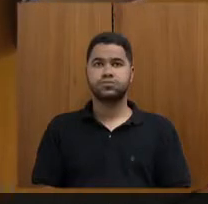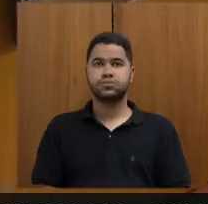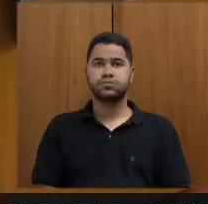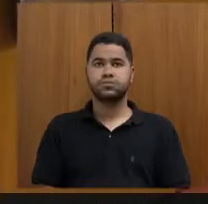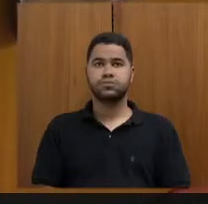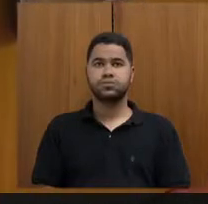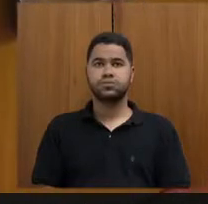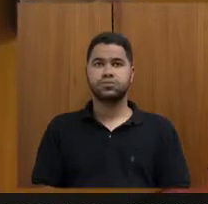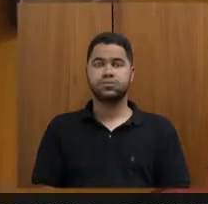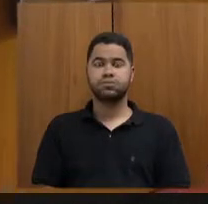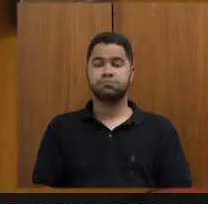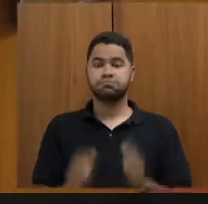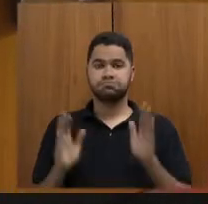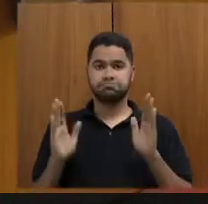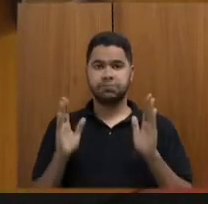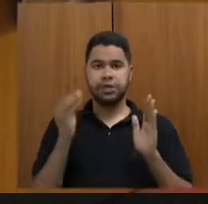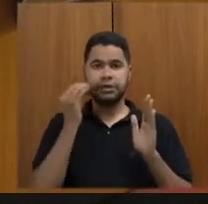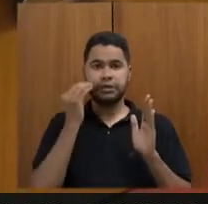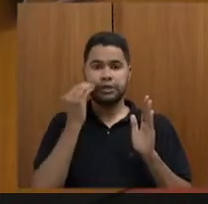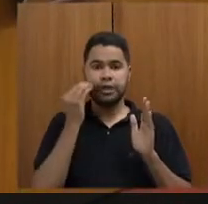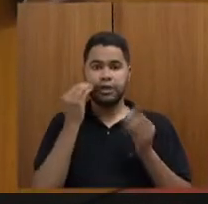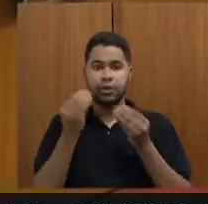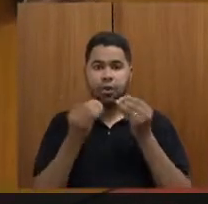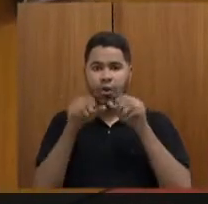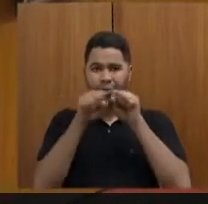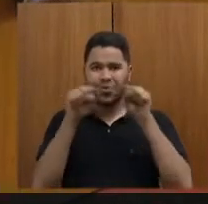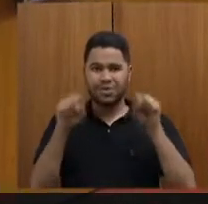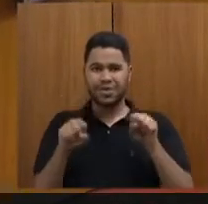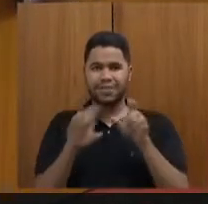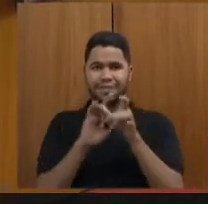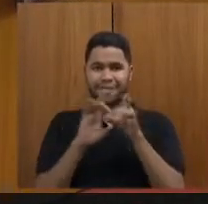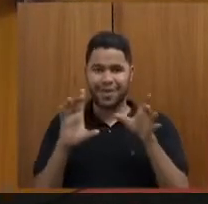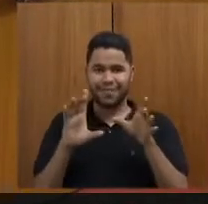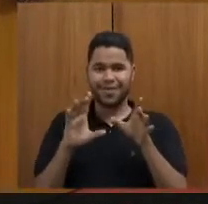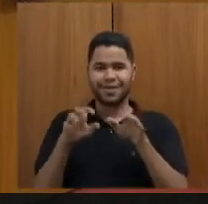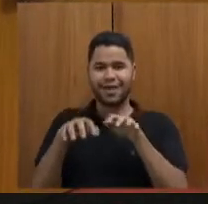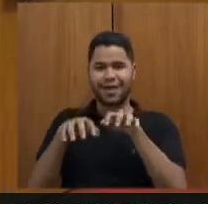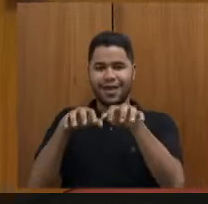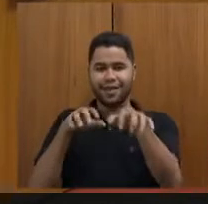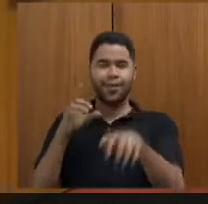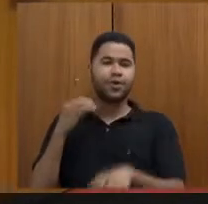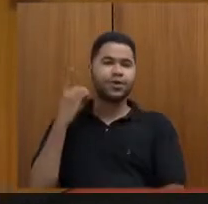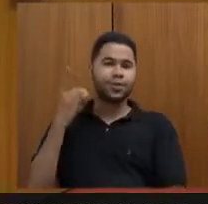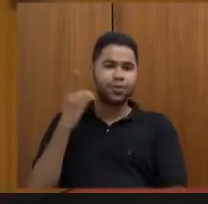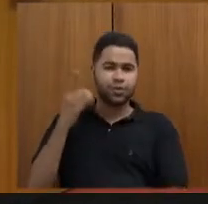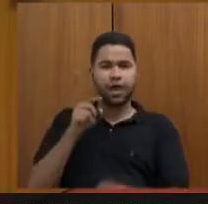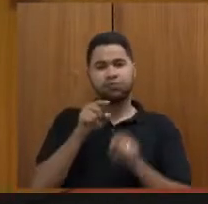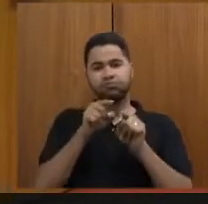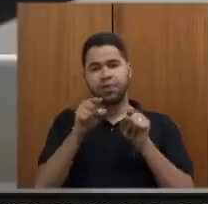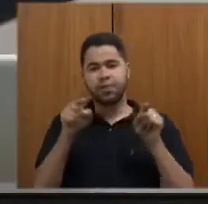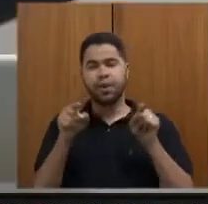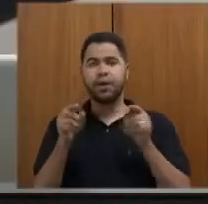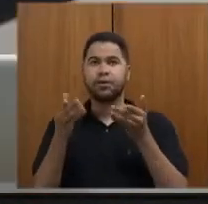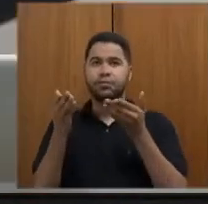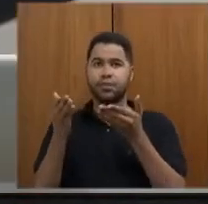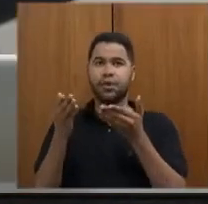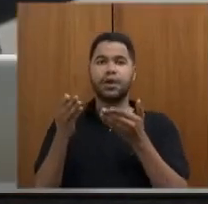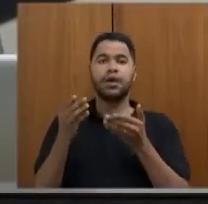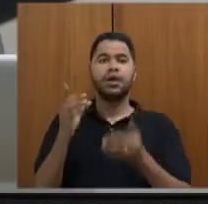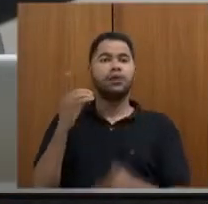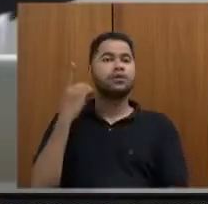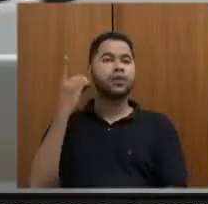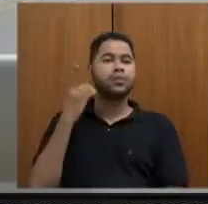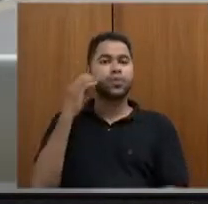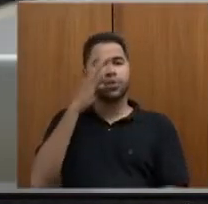Enquanto restabelecemos aqui o sistema que permite a participação remota dos deputados e deputadas, eu passo a palavra à deputada